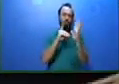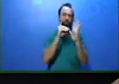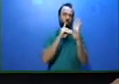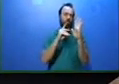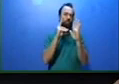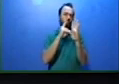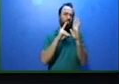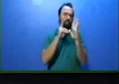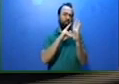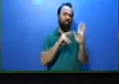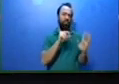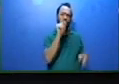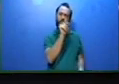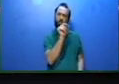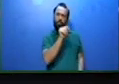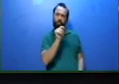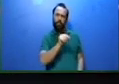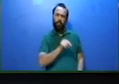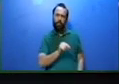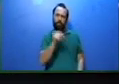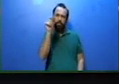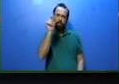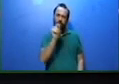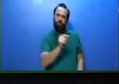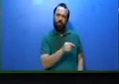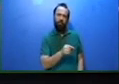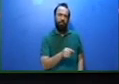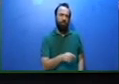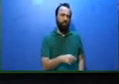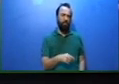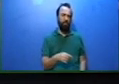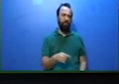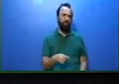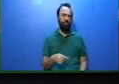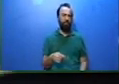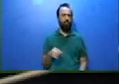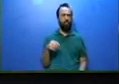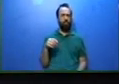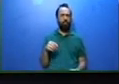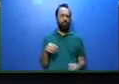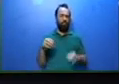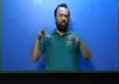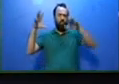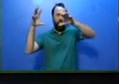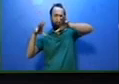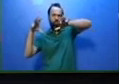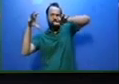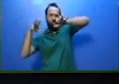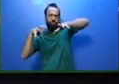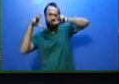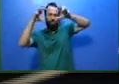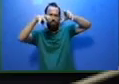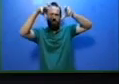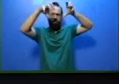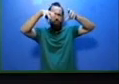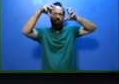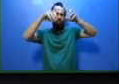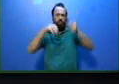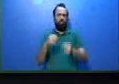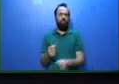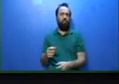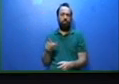significa esses risquinhos? Ah, professora, significa que elas fizeram a chuva, né? Que está chovendo, as pessoas abriram